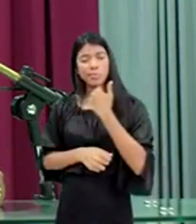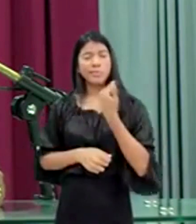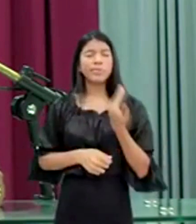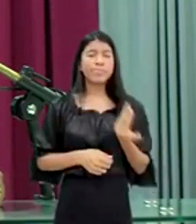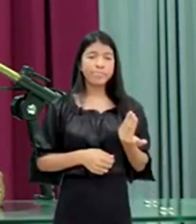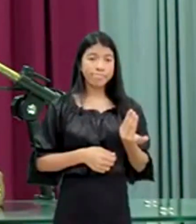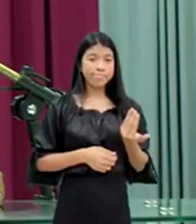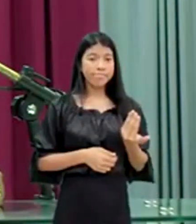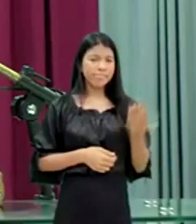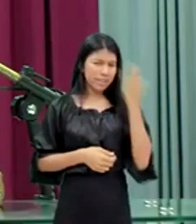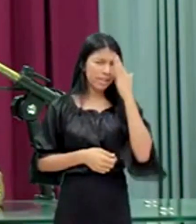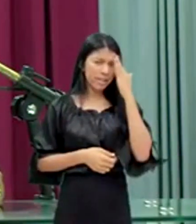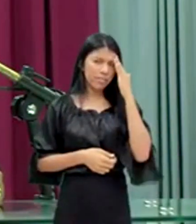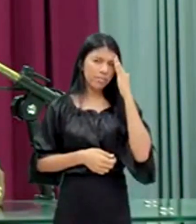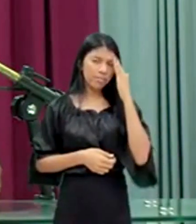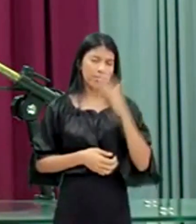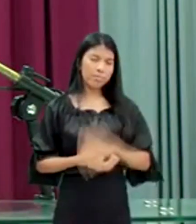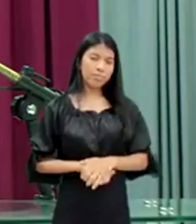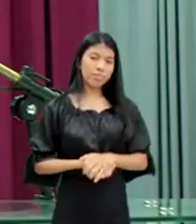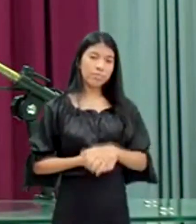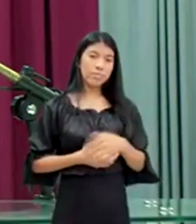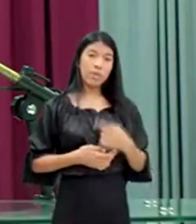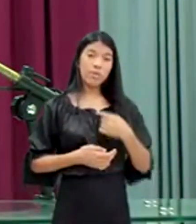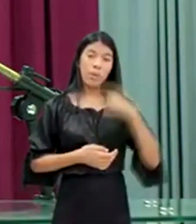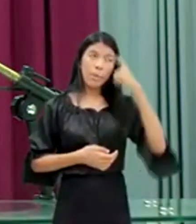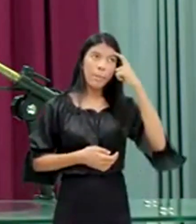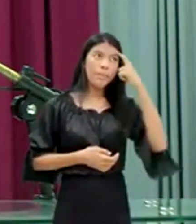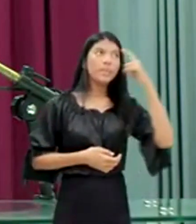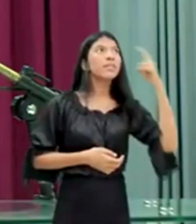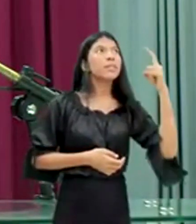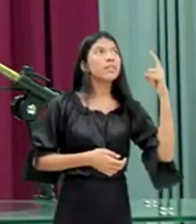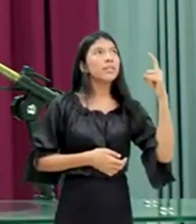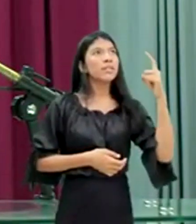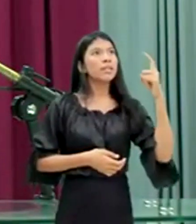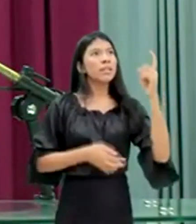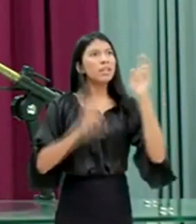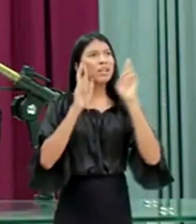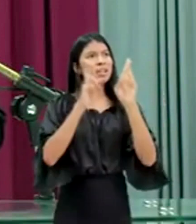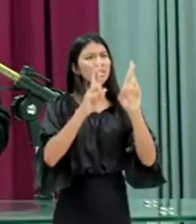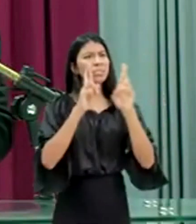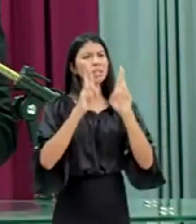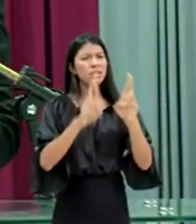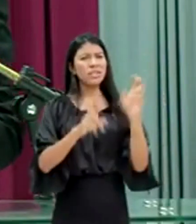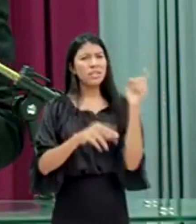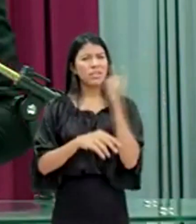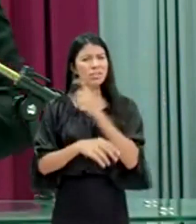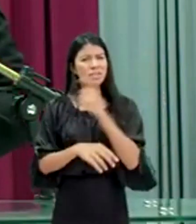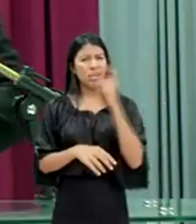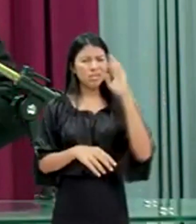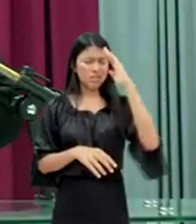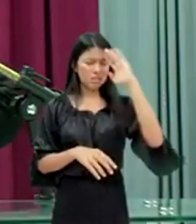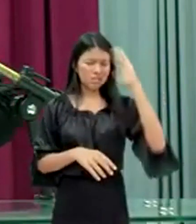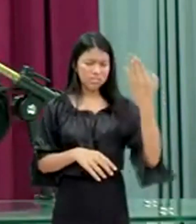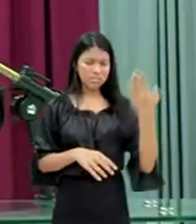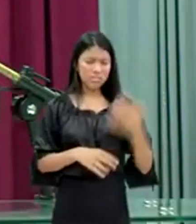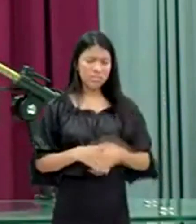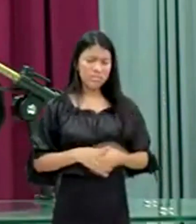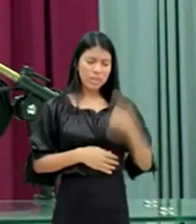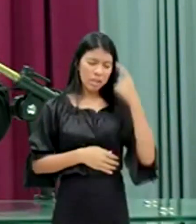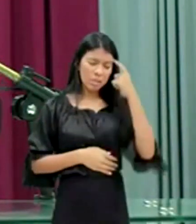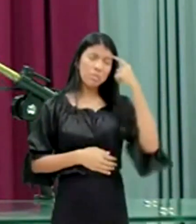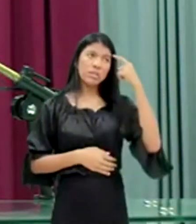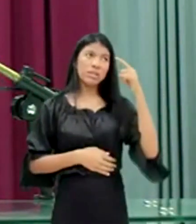Entendeu? A gente vai começar a pensar, eu tive falsas esperanças. Eu pensei que Deus poderia